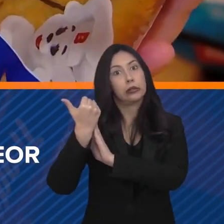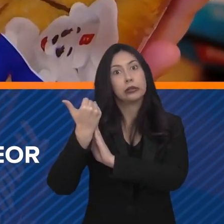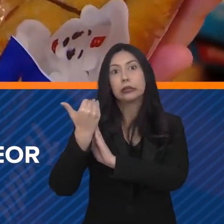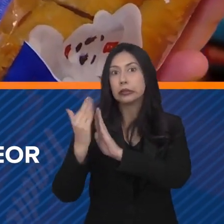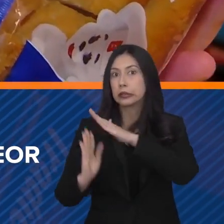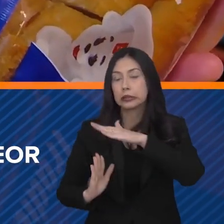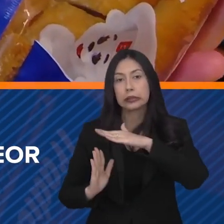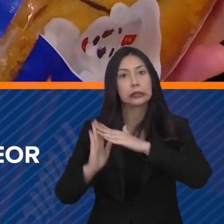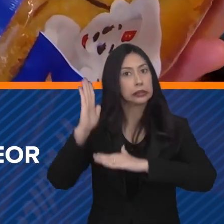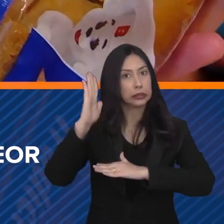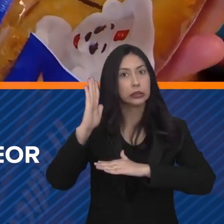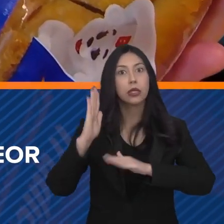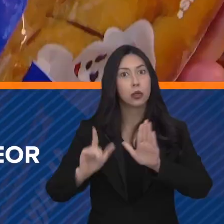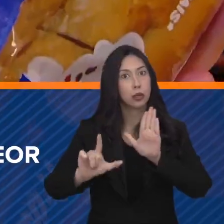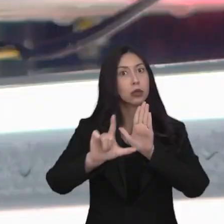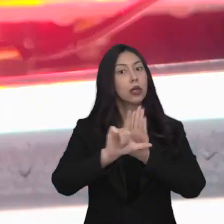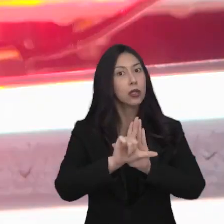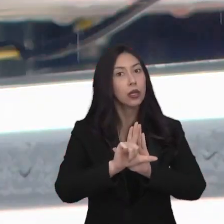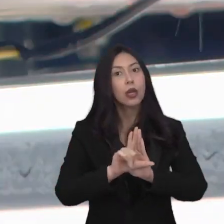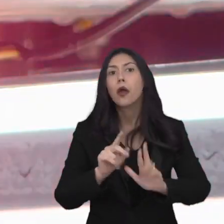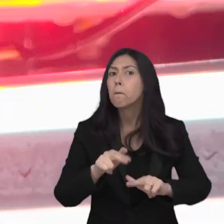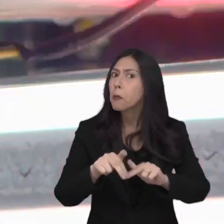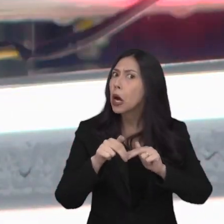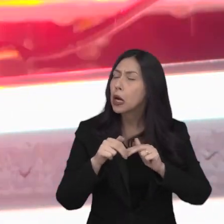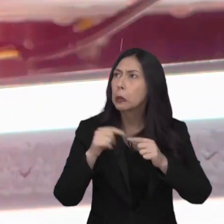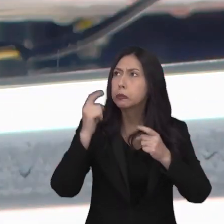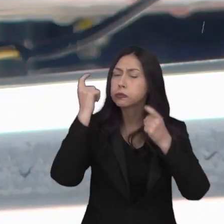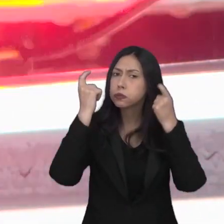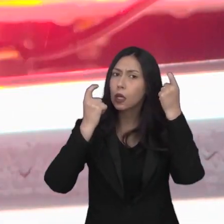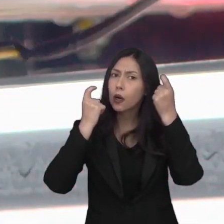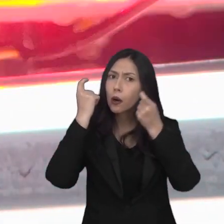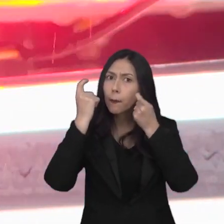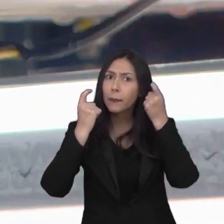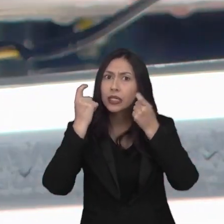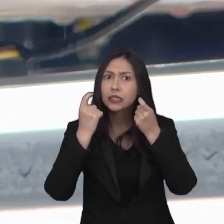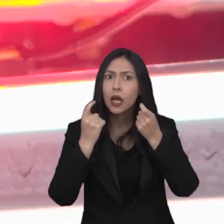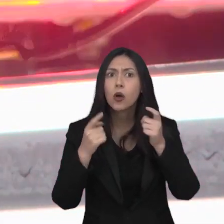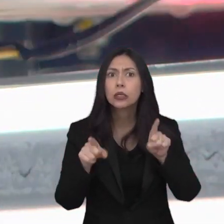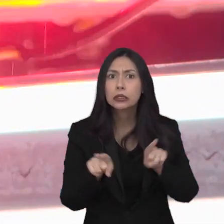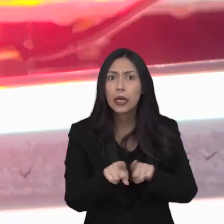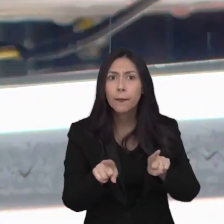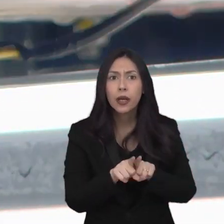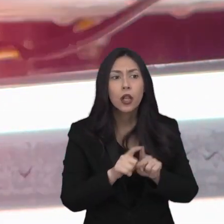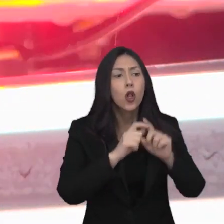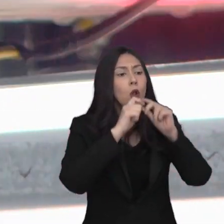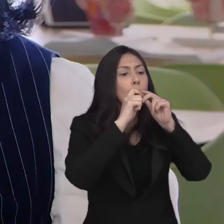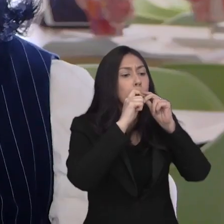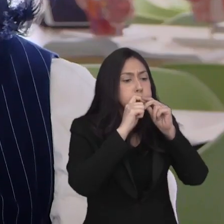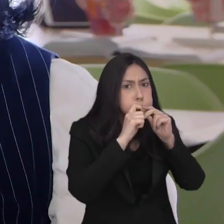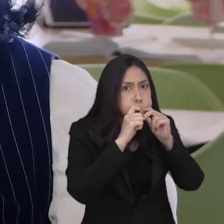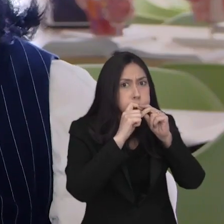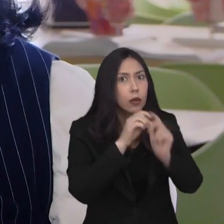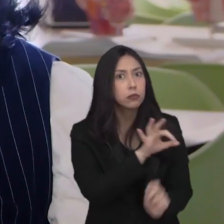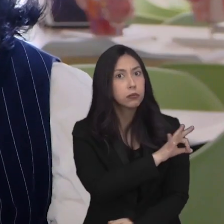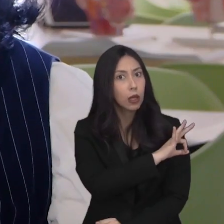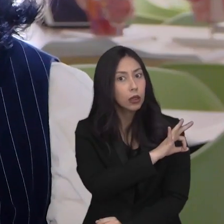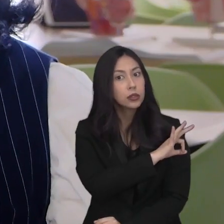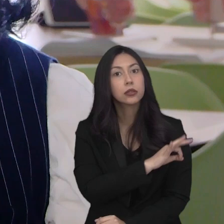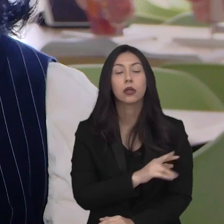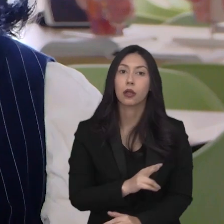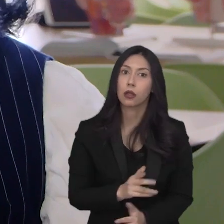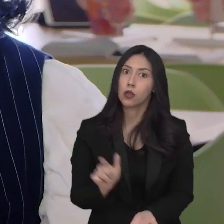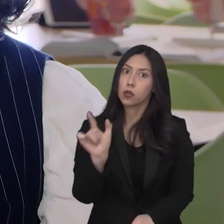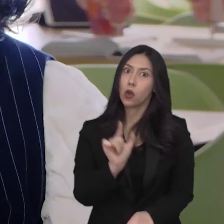alcoólico permitido pela legislação, o que gerou uma preocupação em relação ao teste do bafômetro. Óbvio que é um